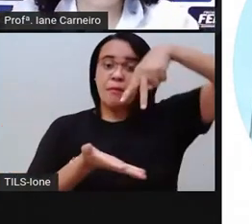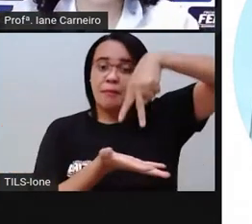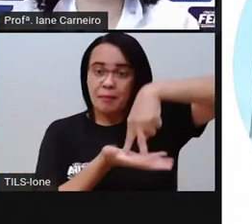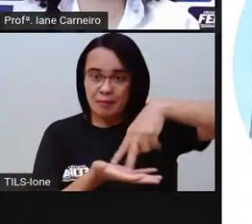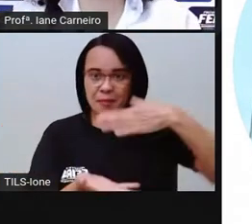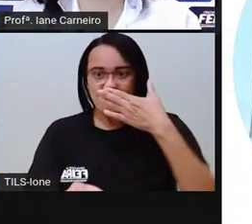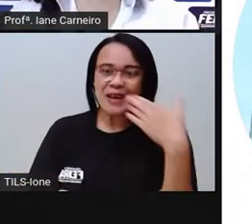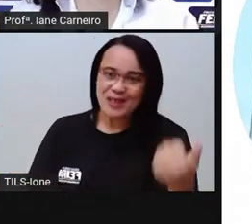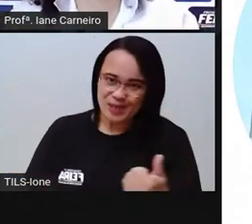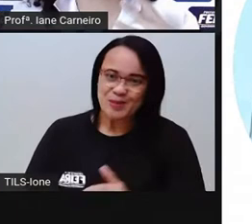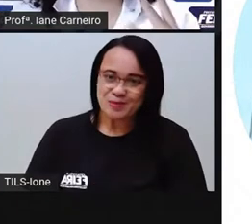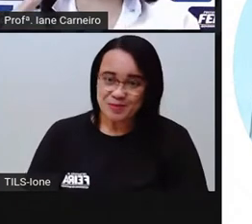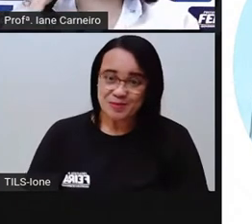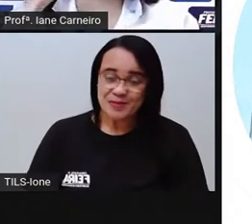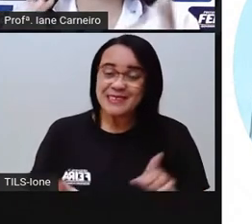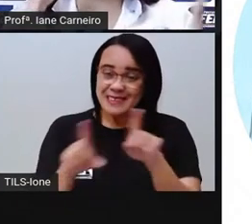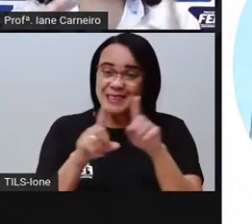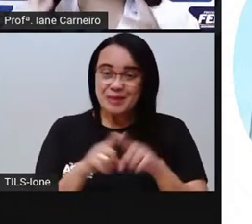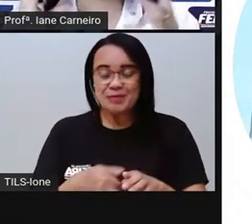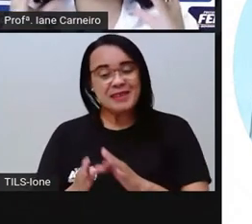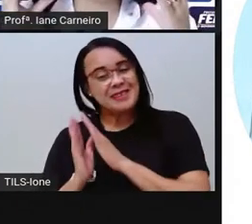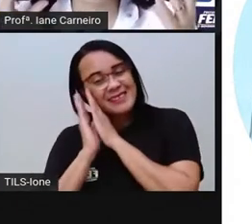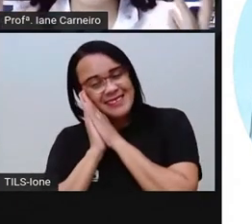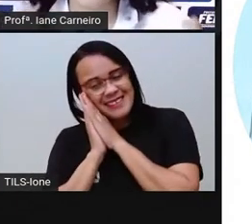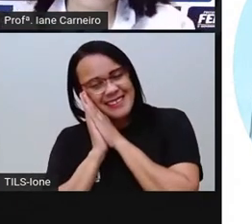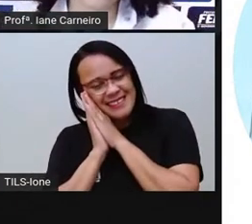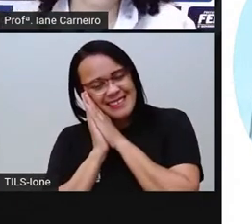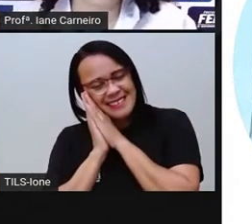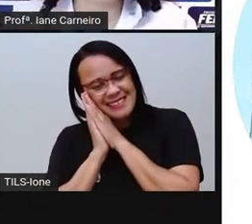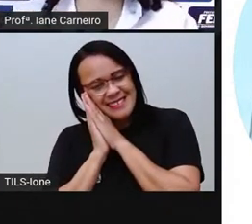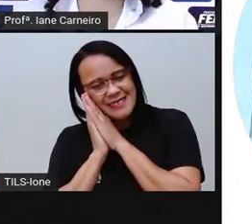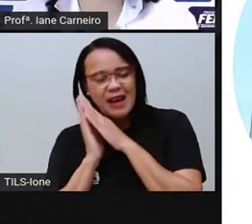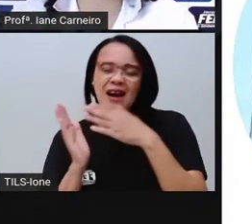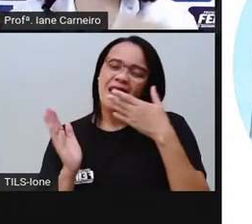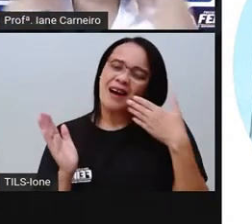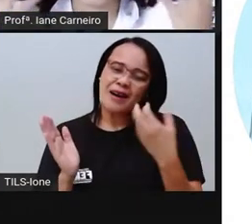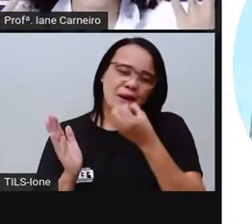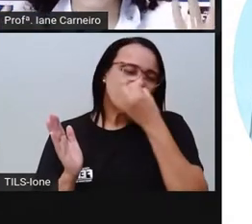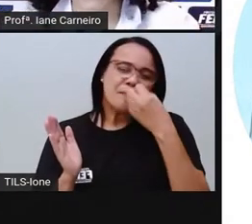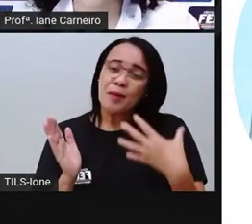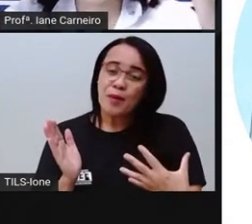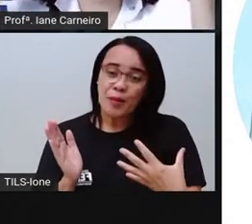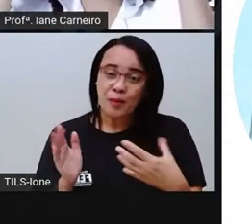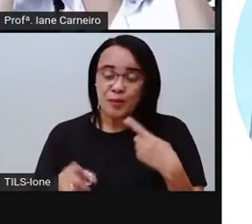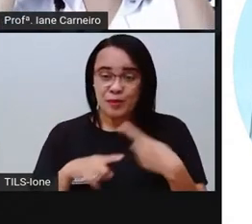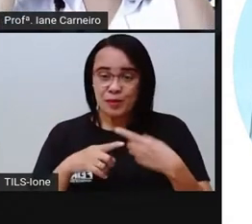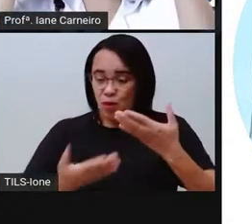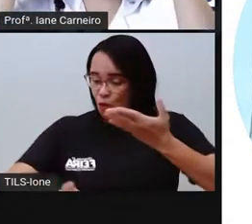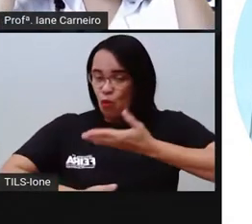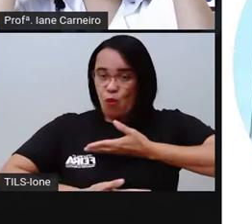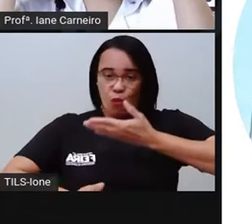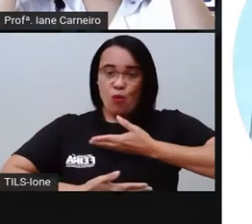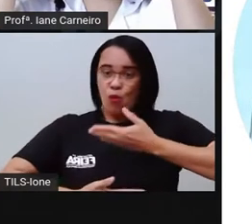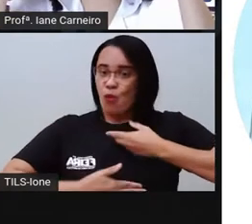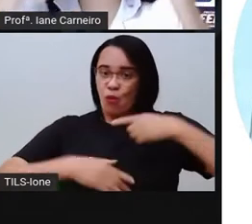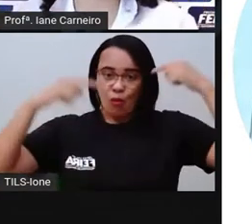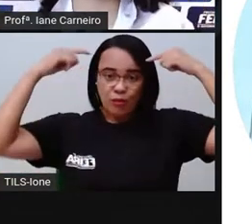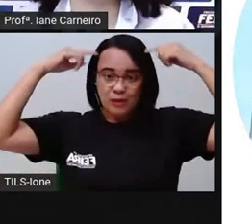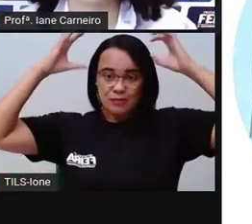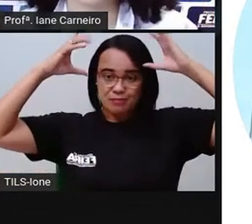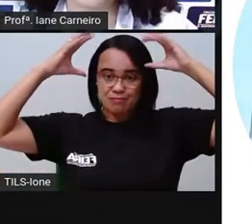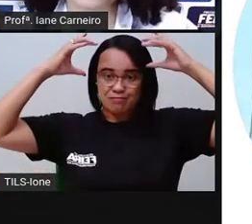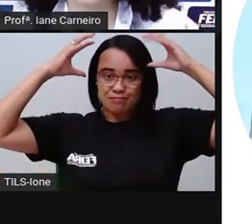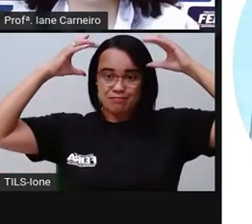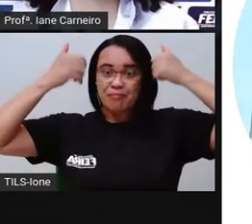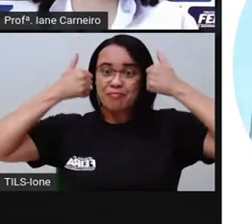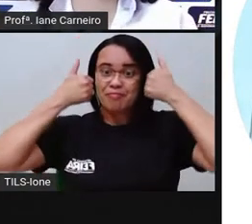mais cedo, né? Então, é importante a gente ter um sono equilibrado para que nosso organismo, nosso cérebro, ó, funcione